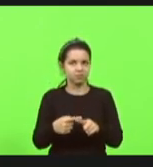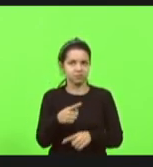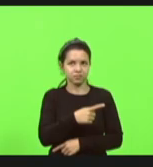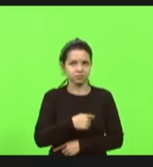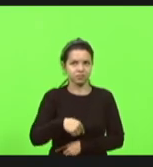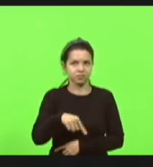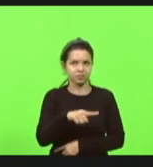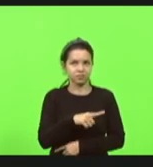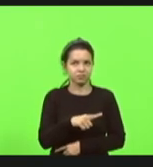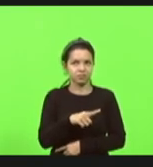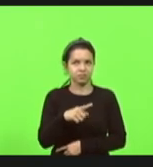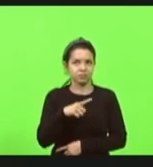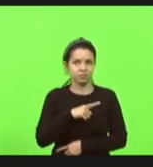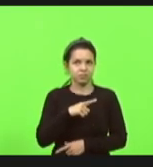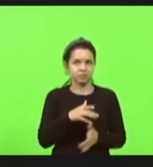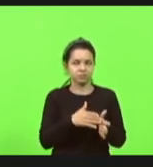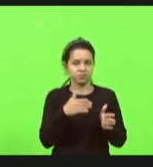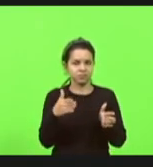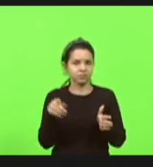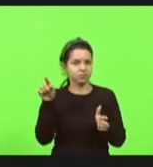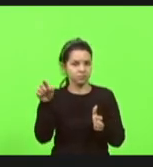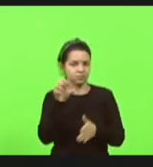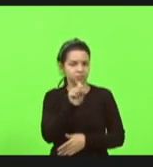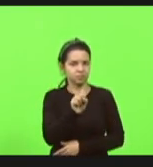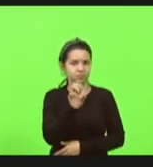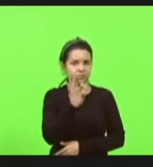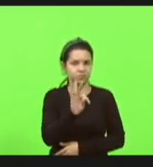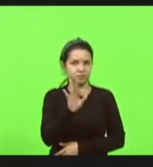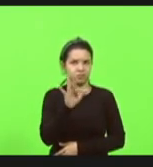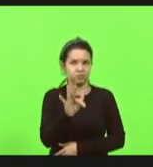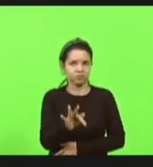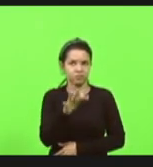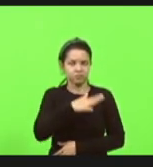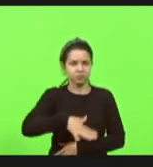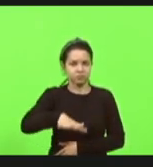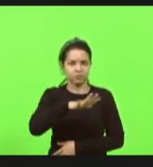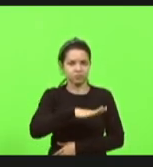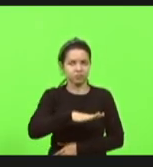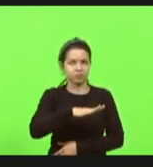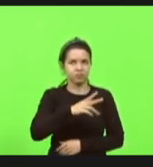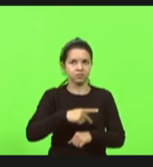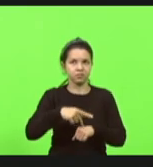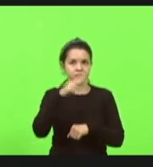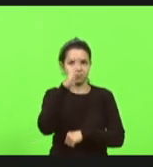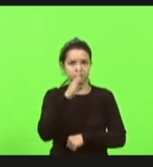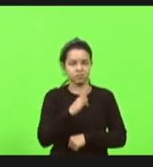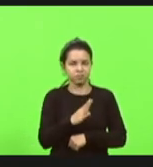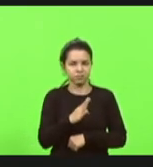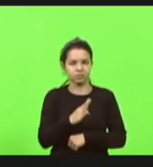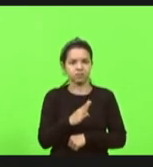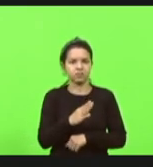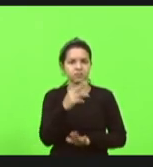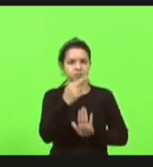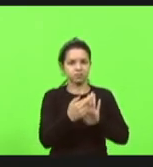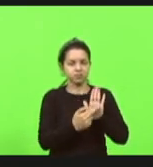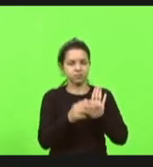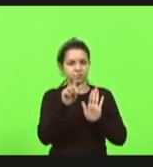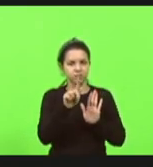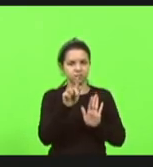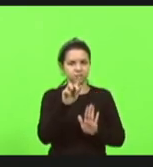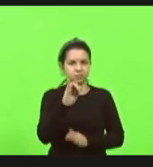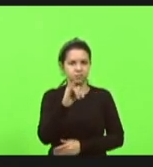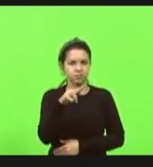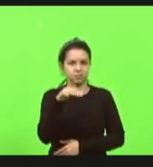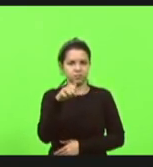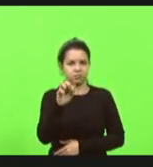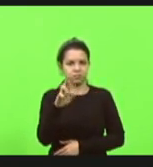o precedente no STF com repercussão geral no país, senhor presidente, da relatoria do Gilmar Mendes, do ministro Gilmar